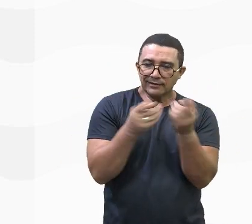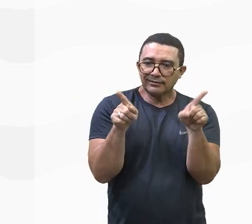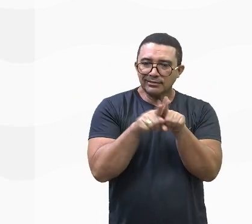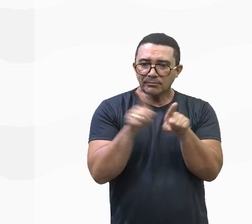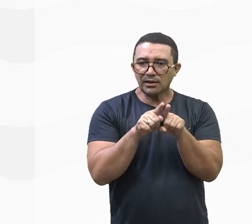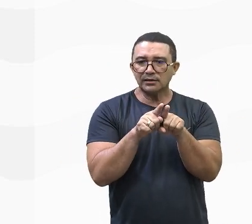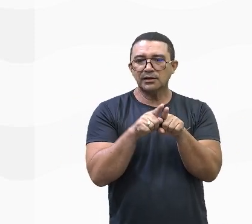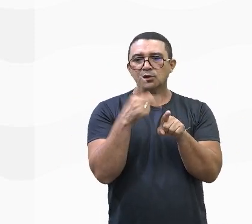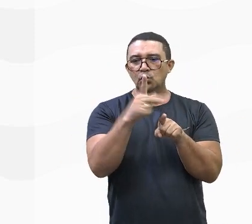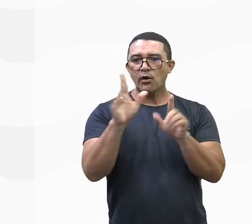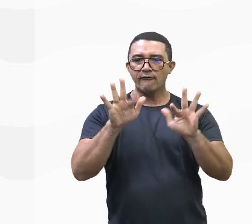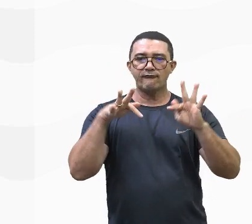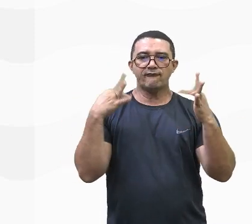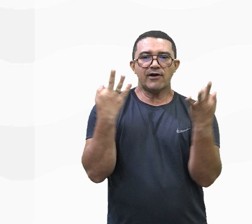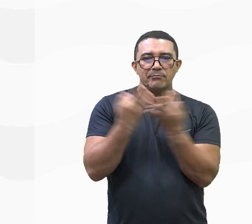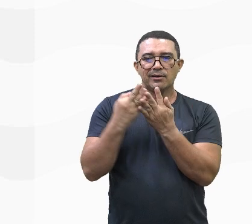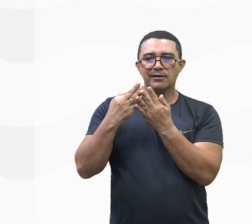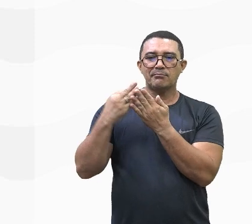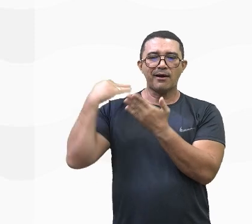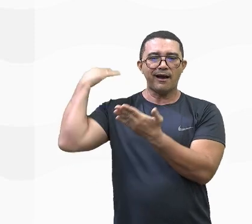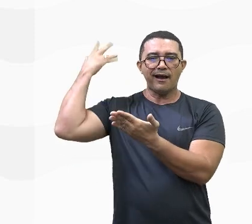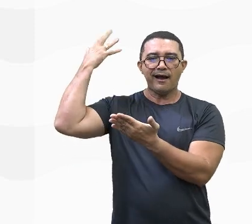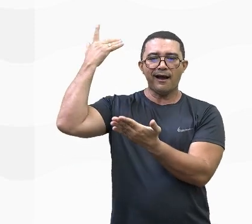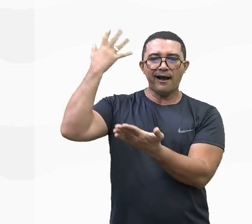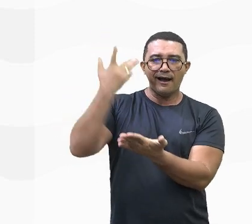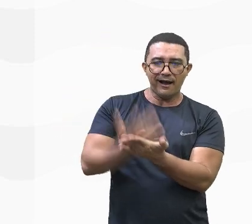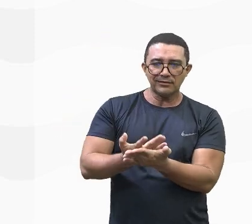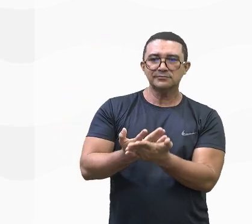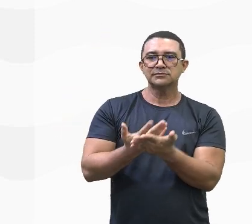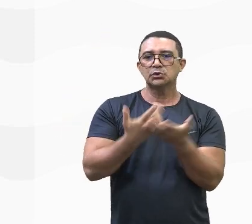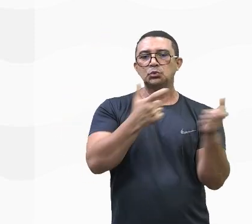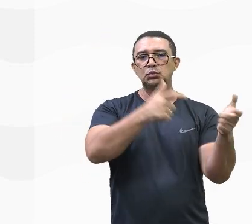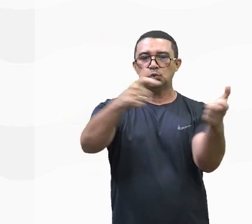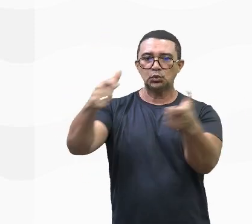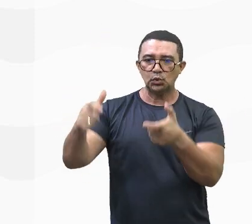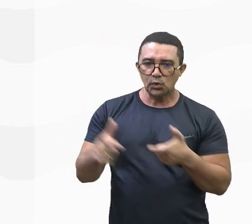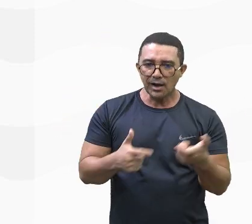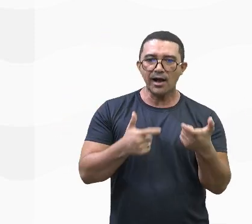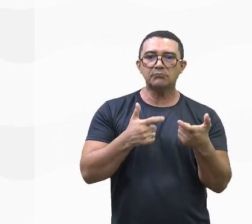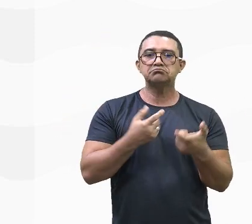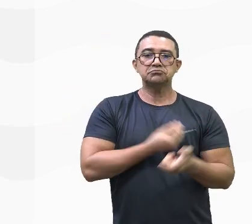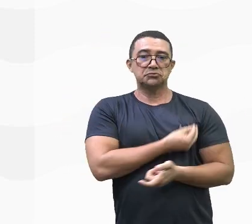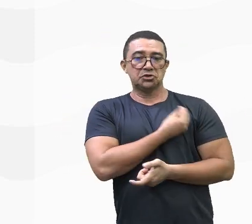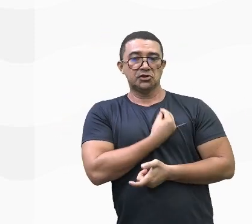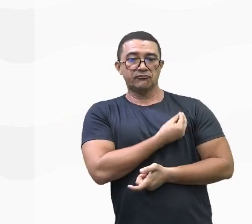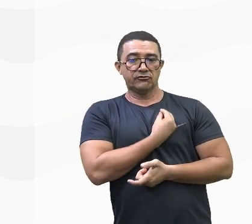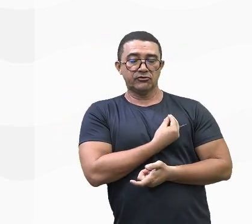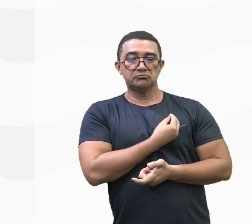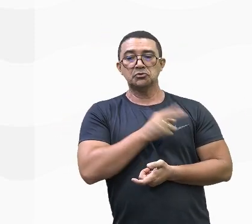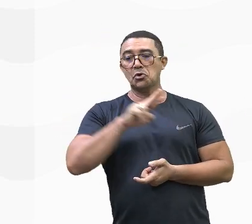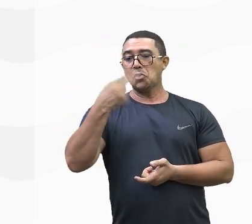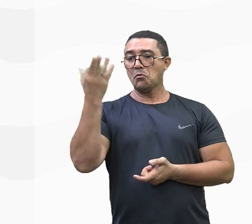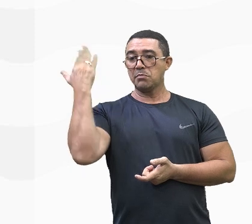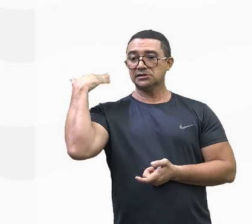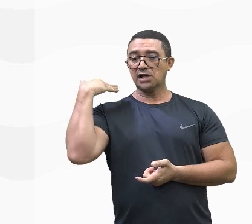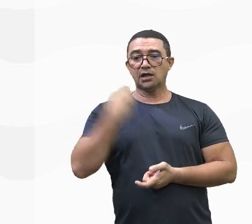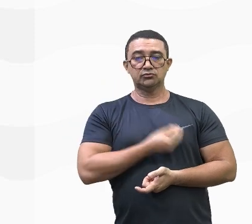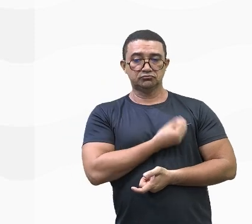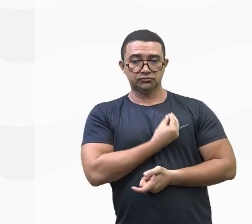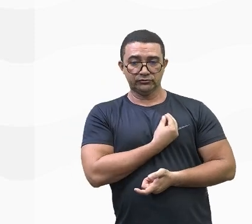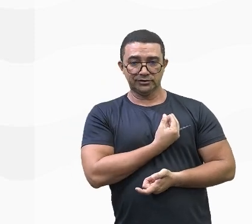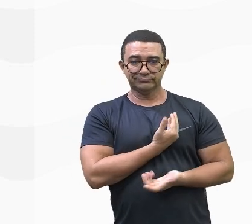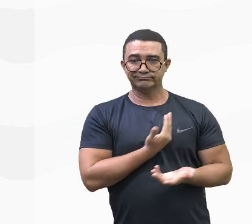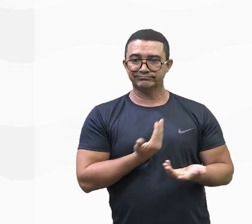sua família ao longo do tempo e no espaço geográfico em que vivem ou viveram? Por